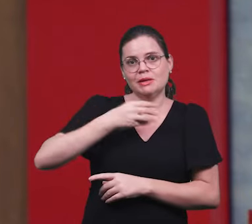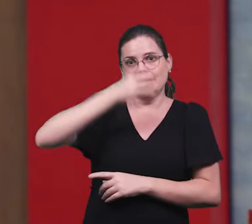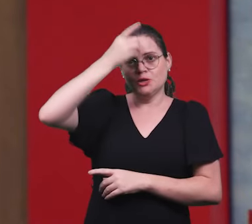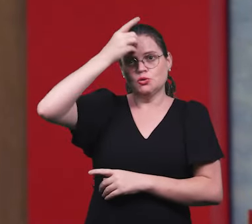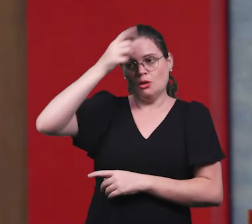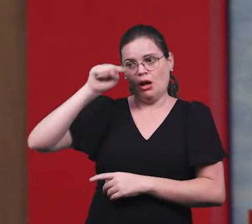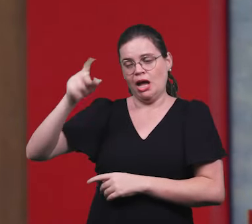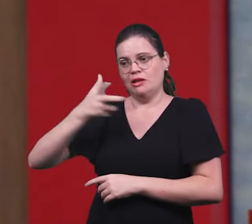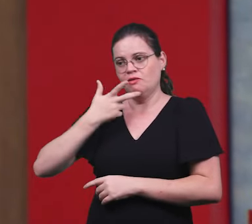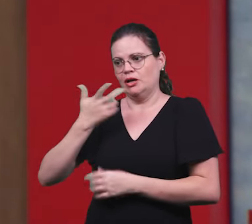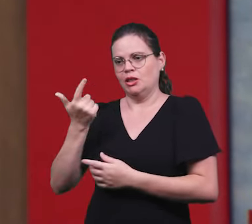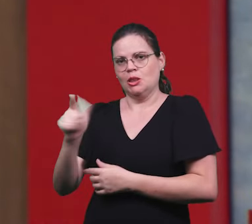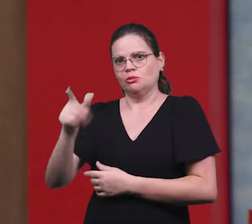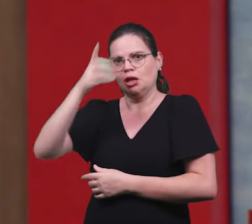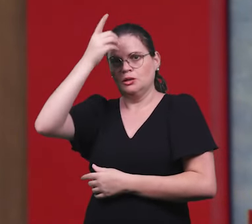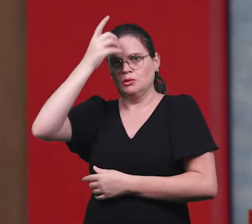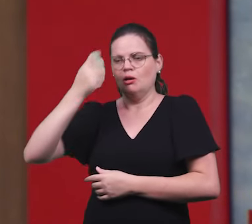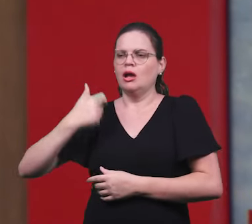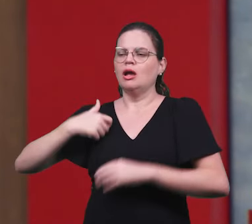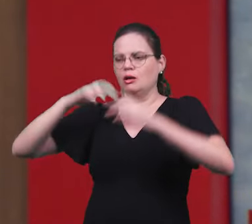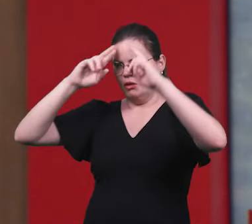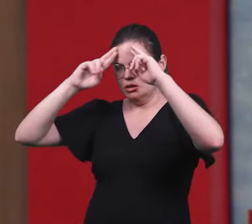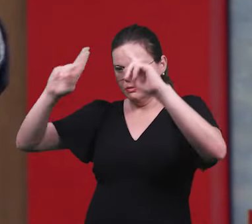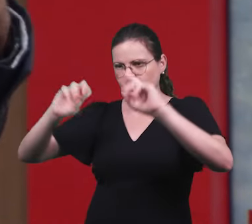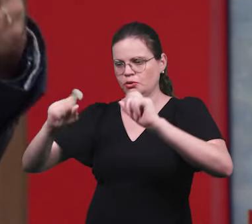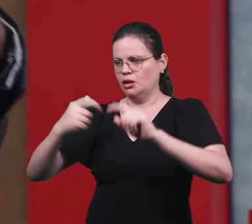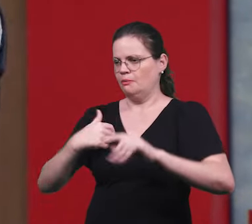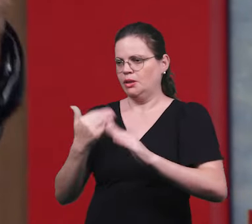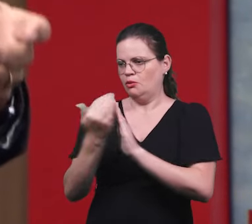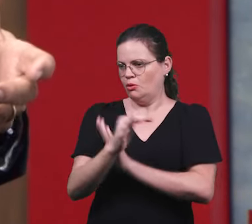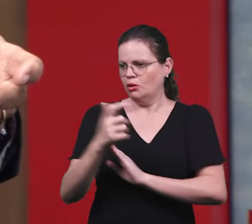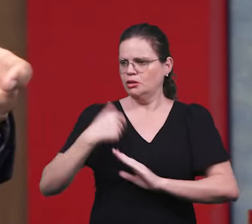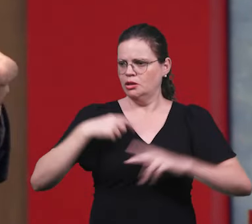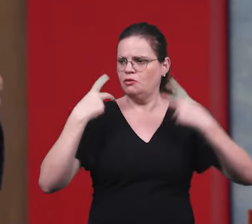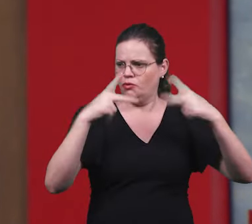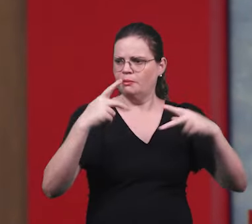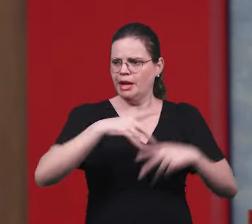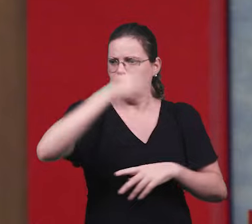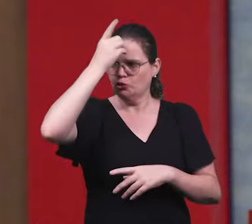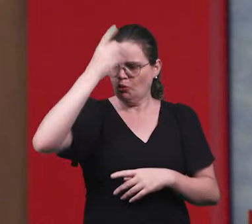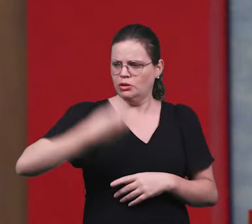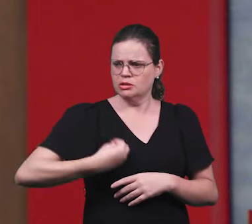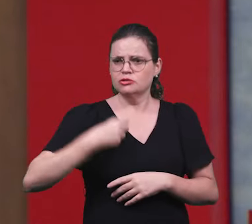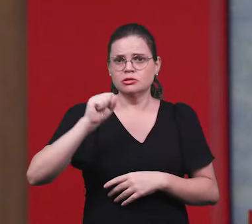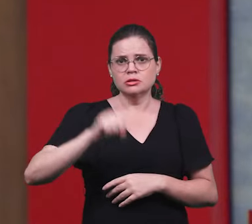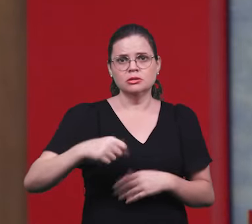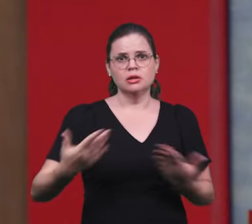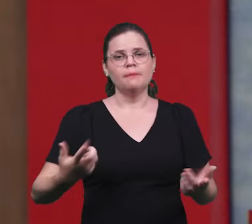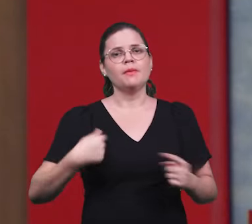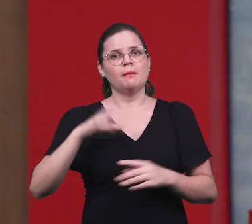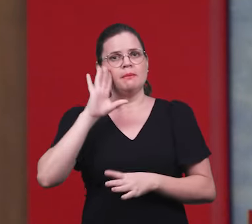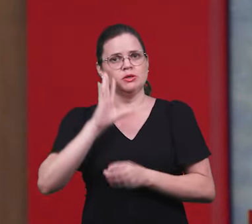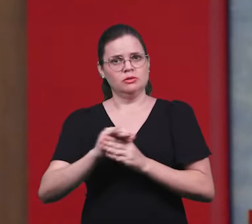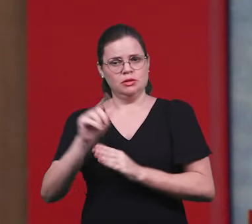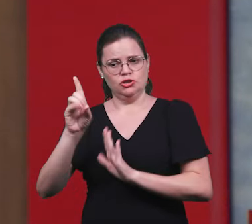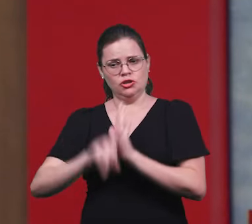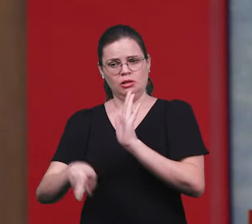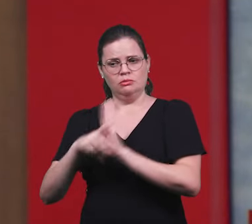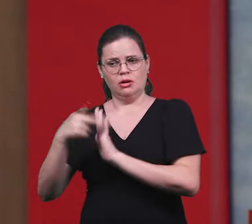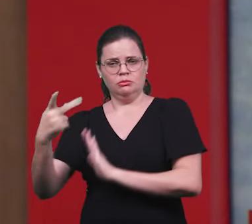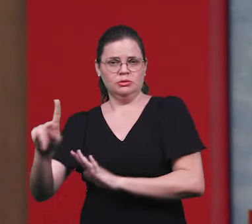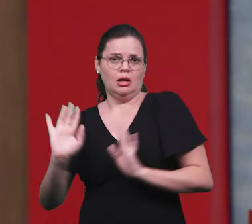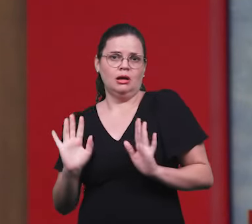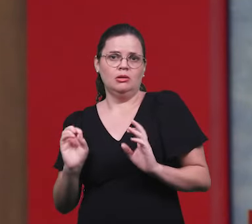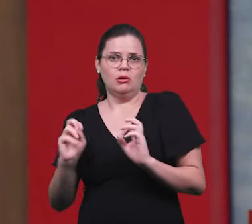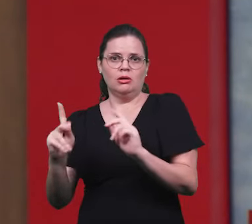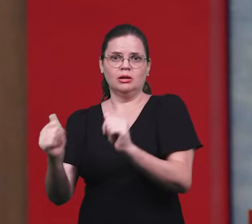existe. Eu respeito e não concordo e vou pregar que o dom espiritual existe. Mas eu reconheço o direito dele, que